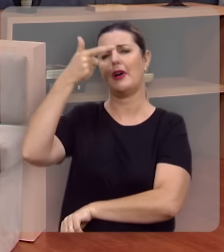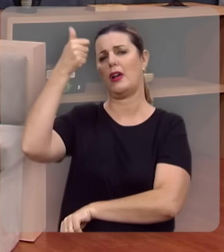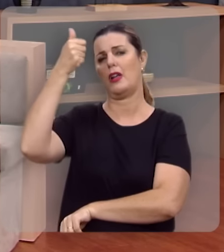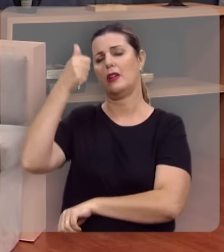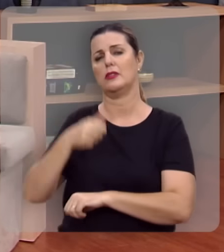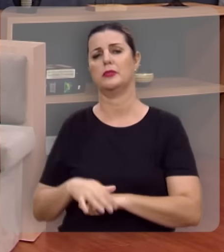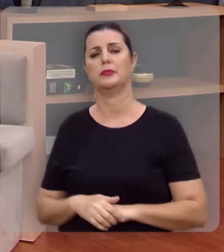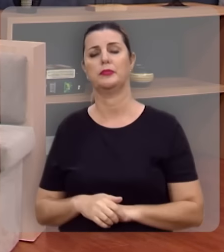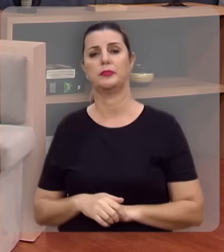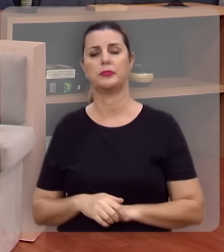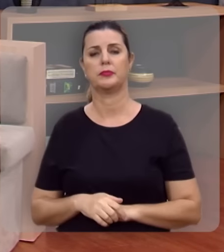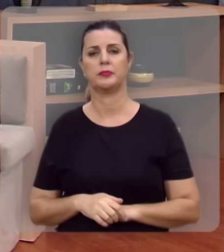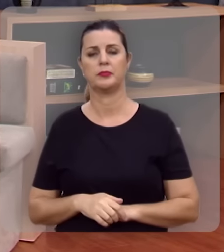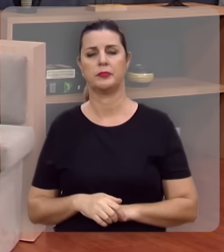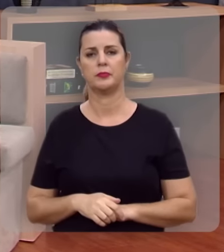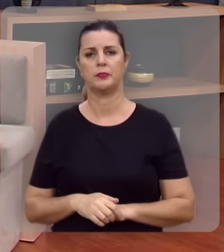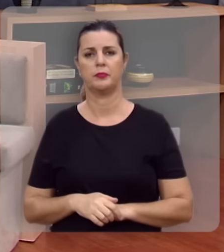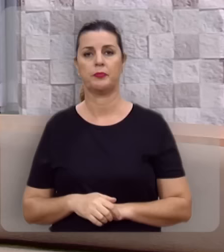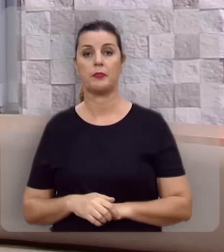incomparavelmente melhor.